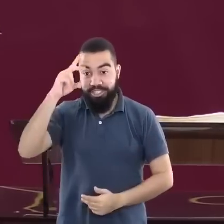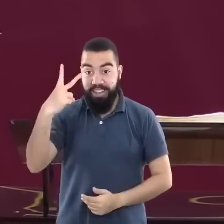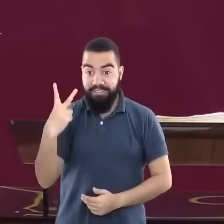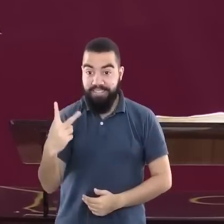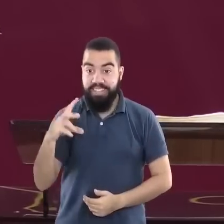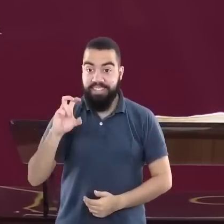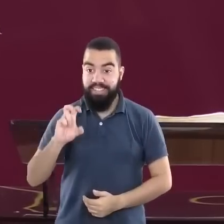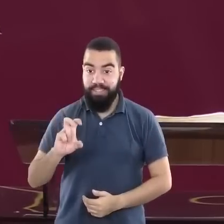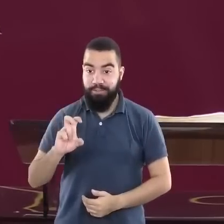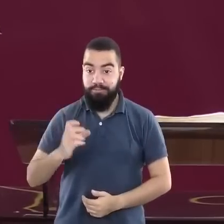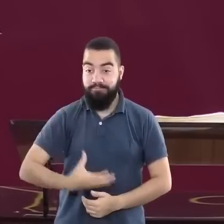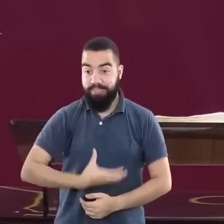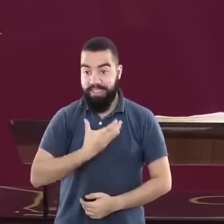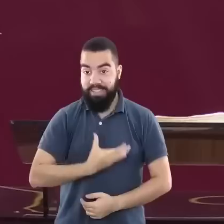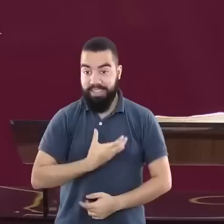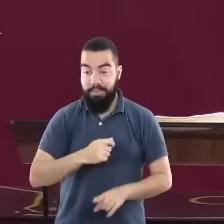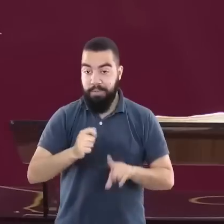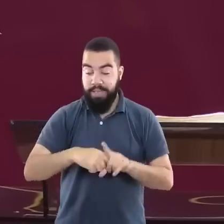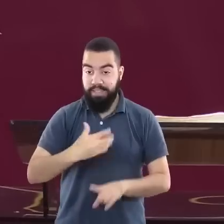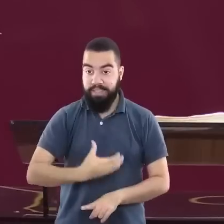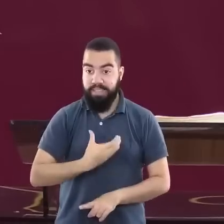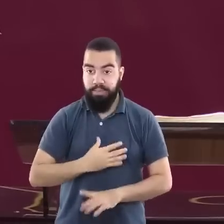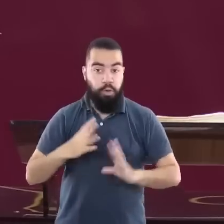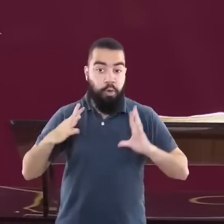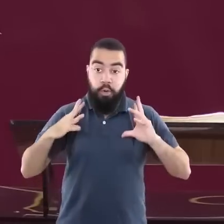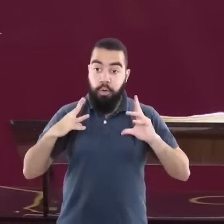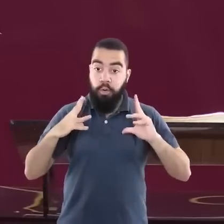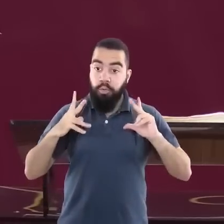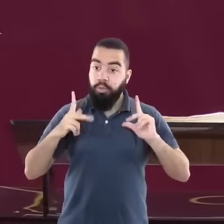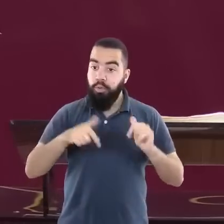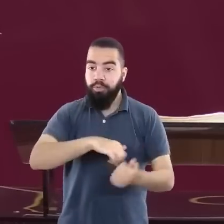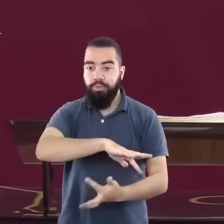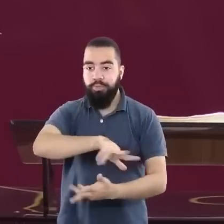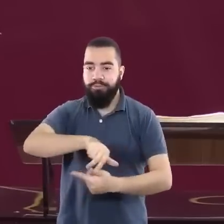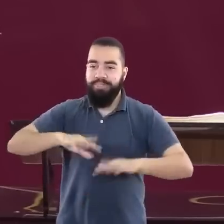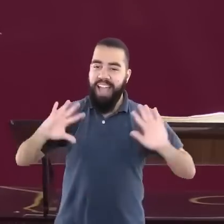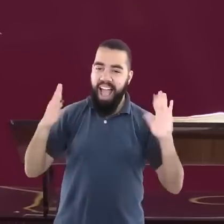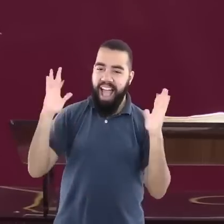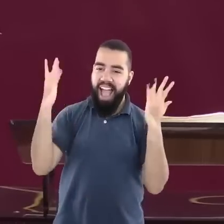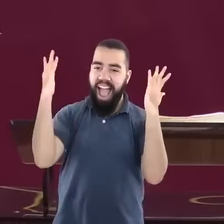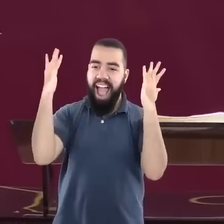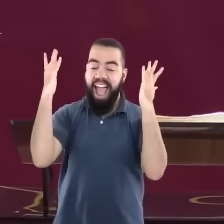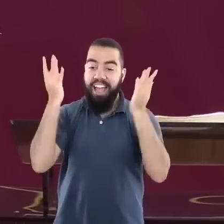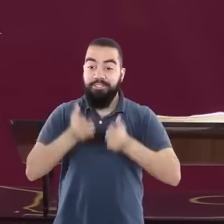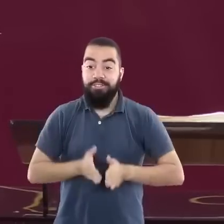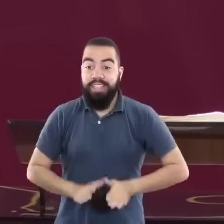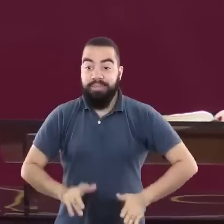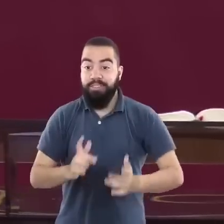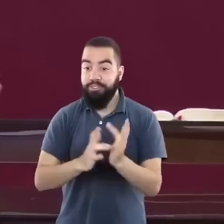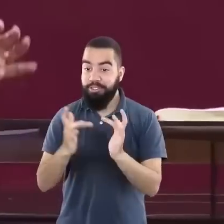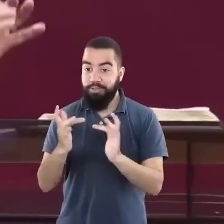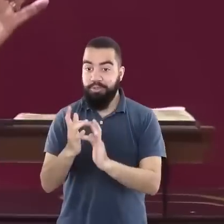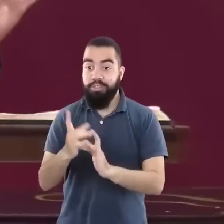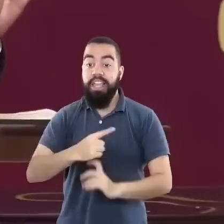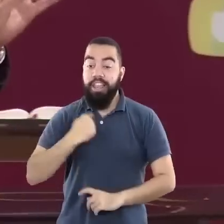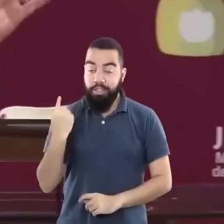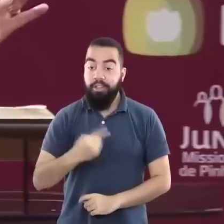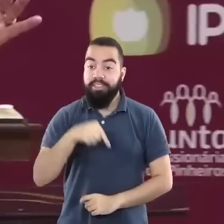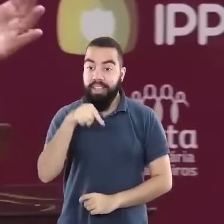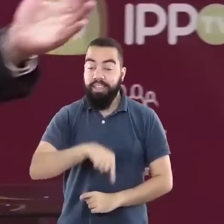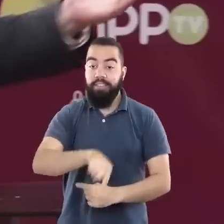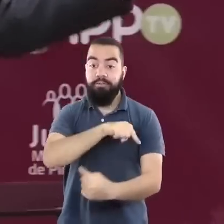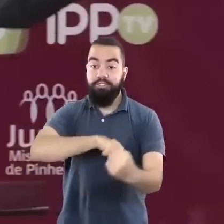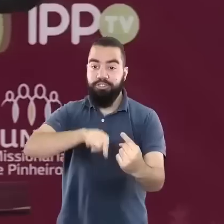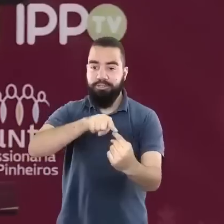dezembro no mundo todo se celebra o nascimento de Jesus e você e eu como os magos estamos aqui por